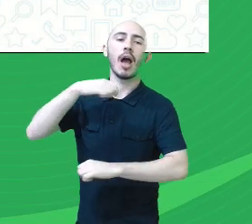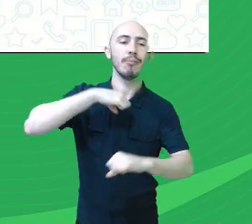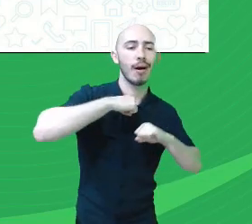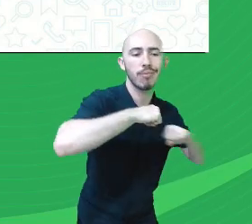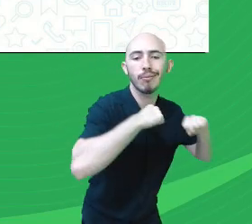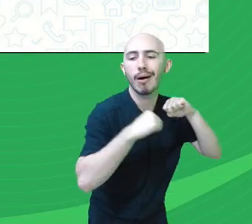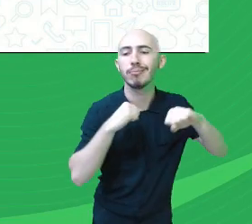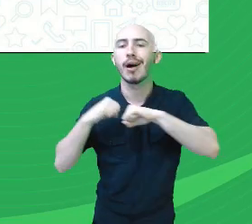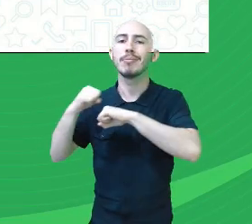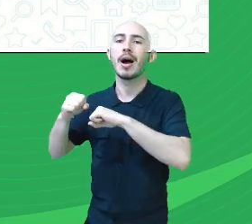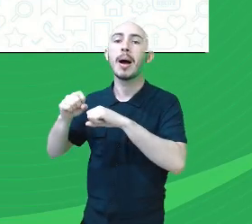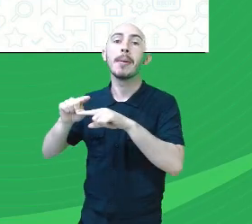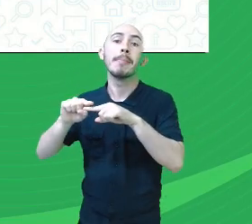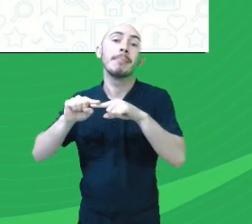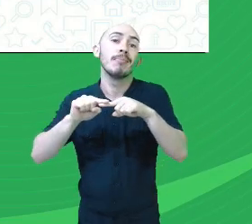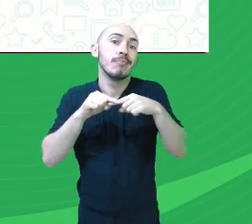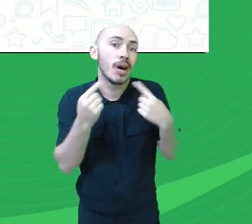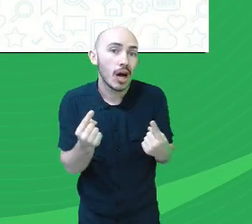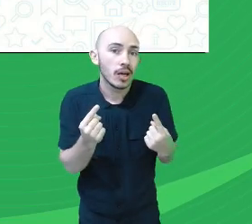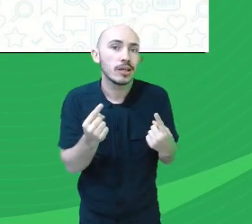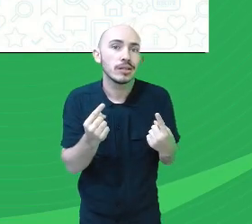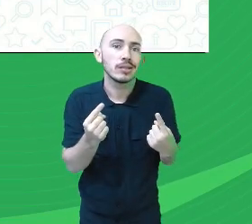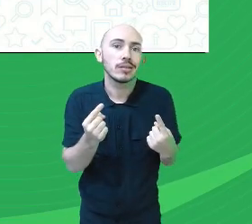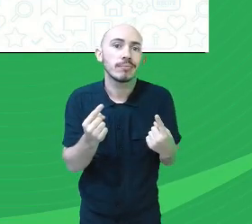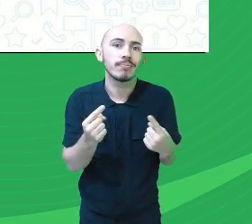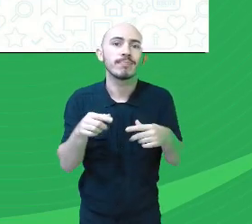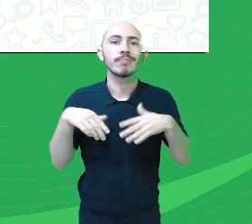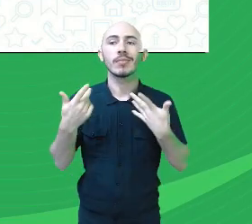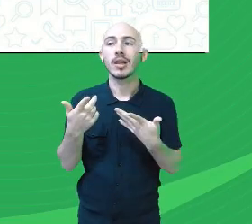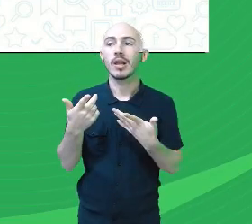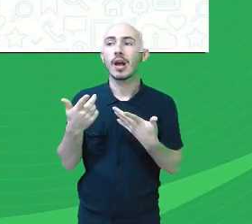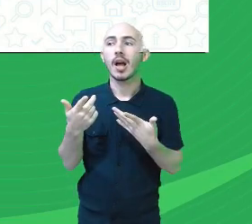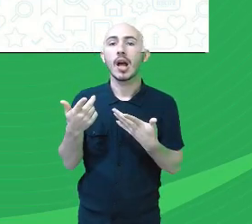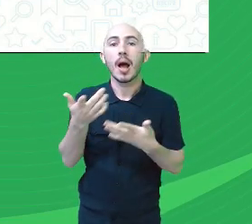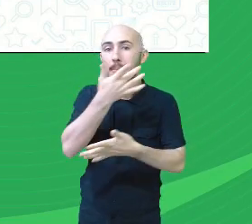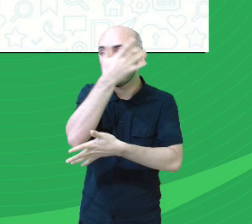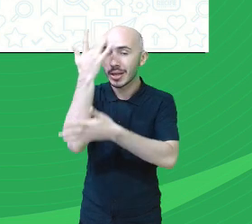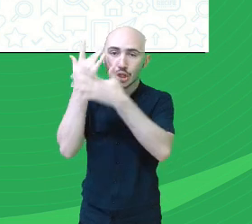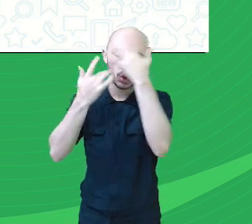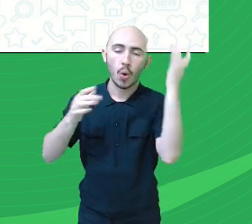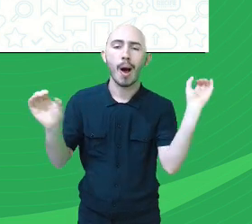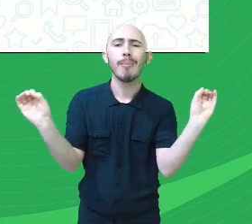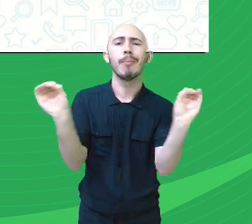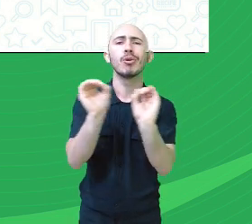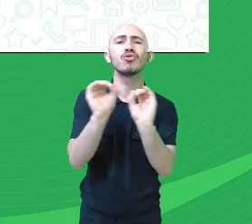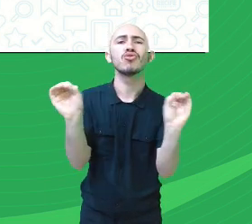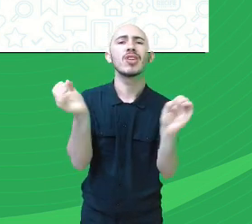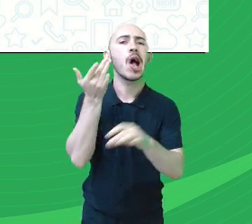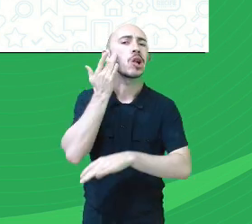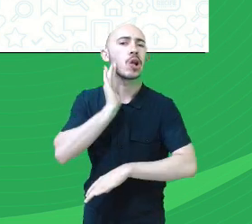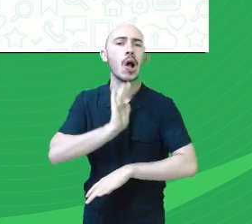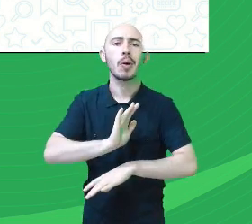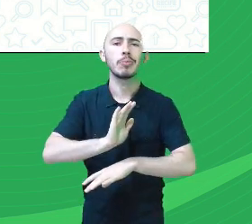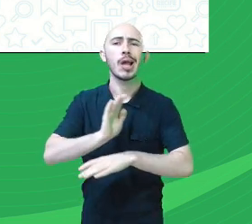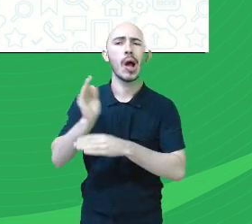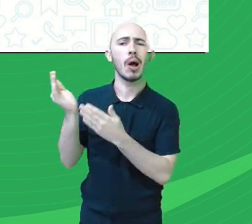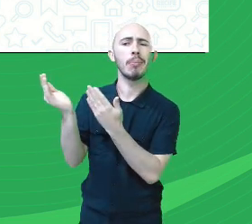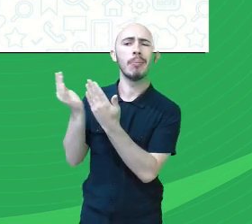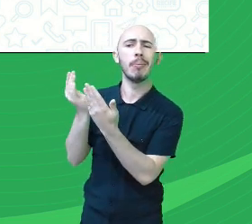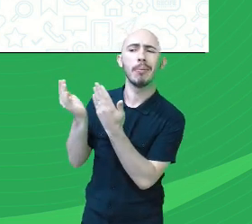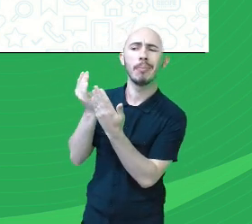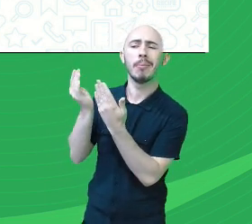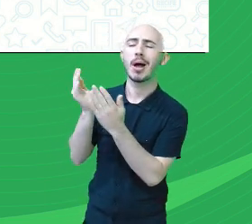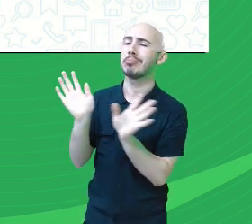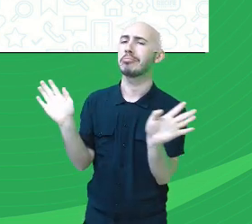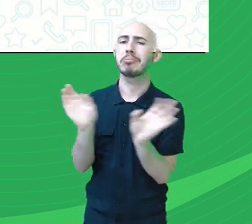cemitérios. Só que tem um porém. Ninguém desconfiou, né? Ele conseguiu. Quando ele chega em